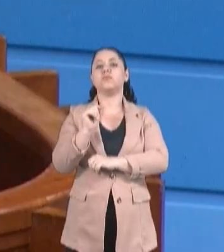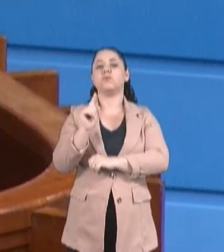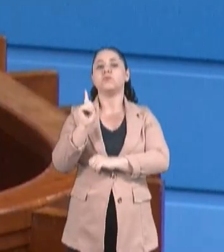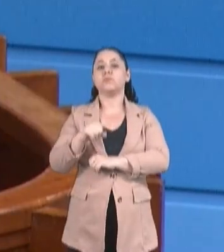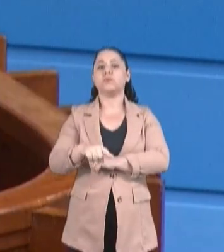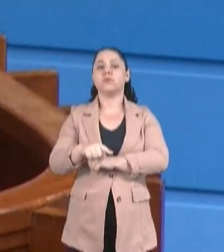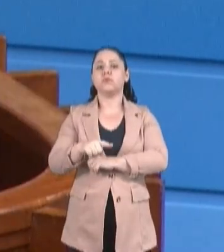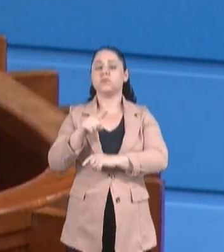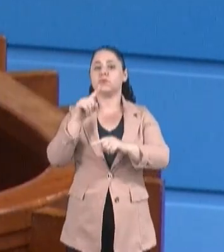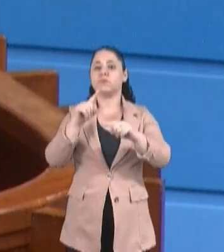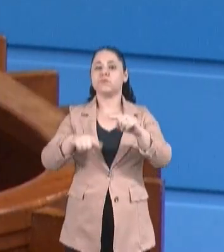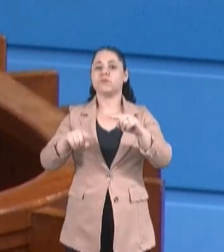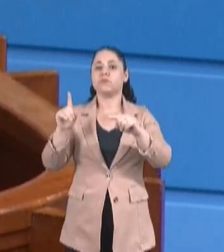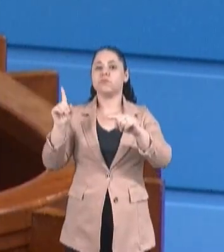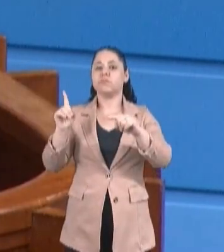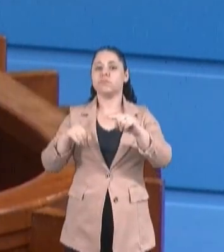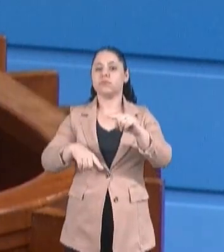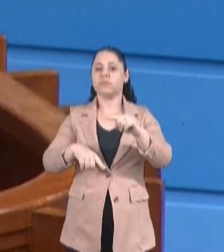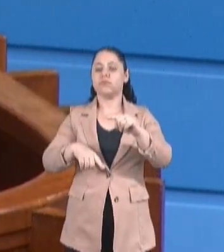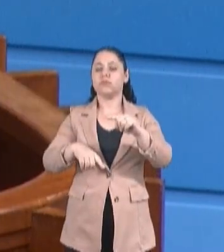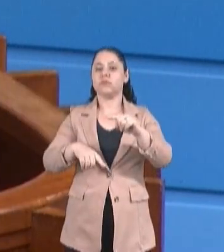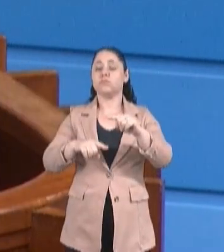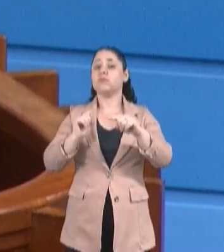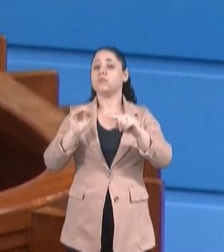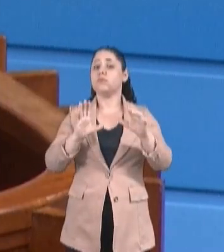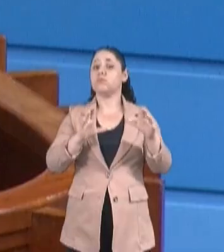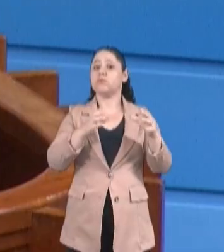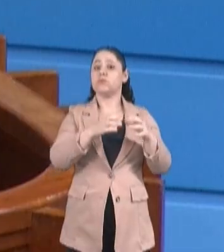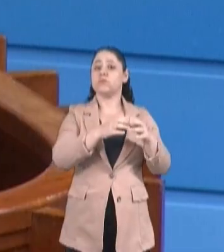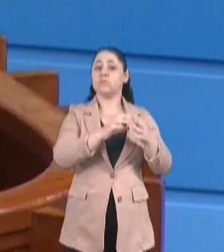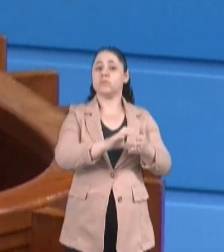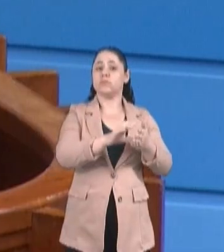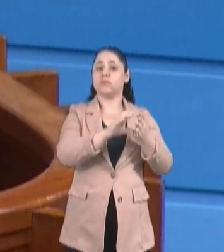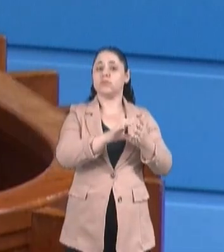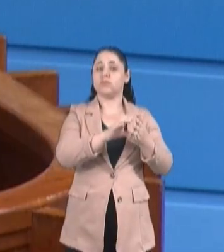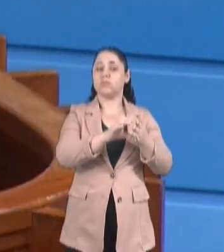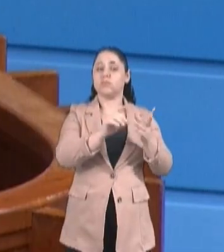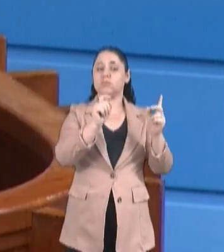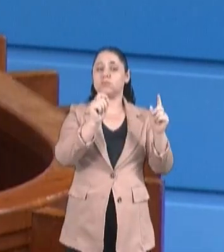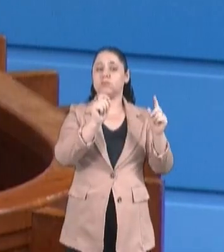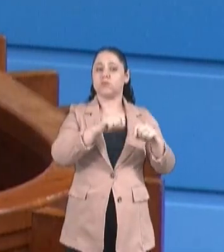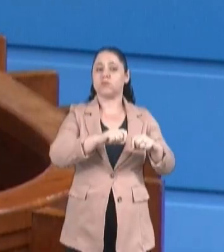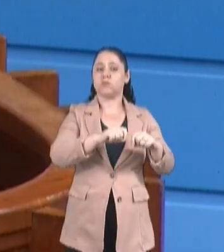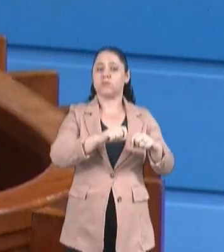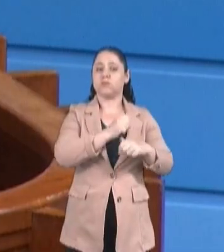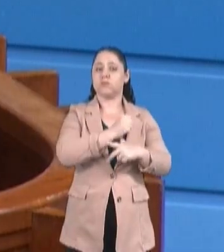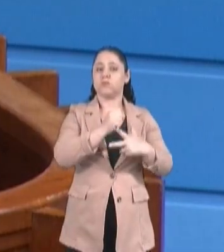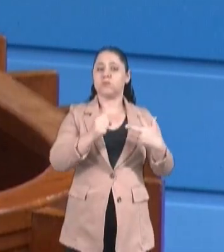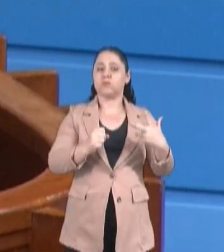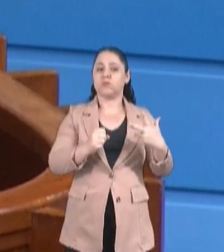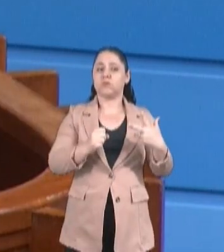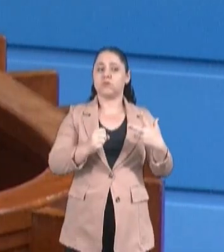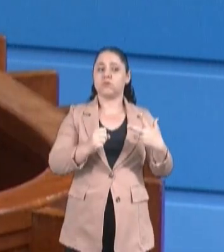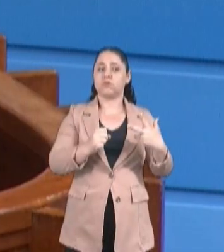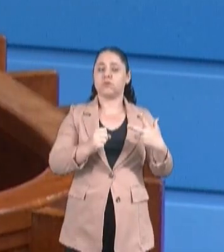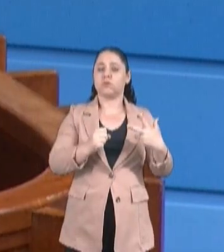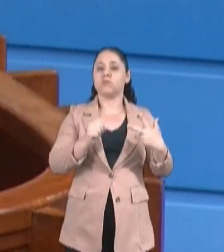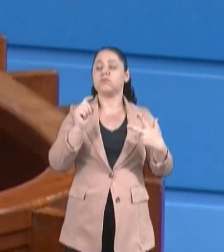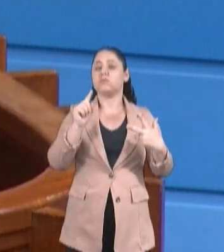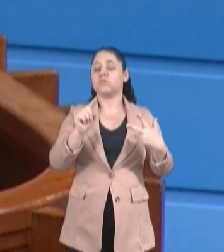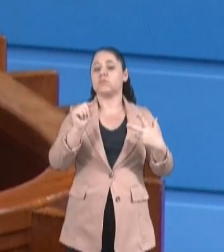que é proibido a delegação de competência dos poderes. Então,